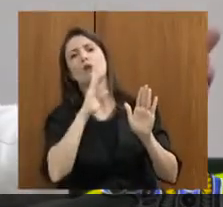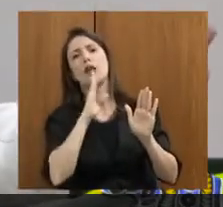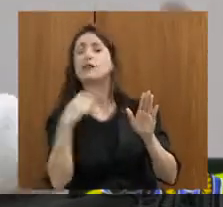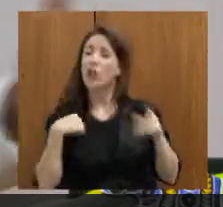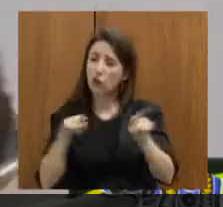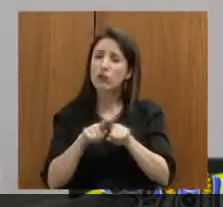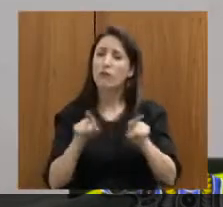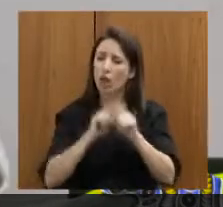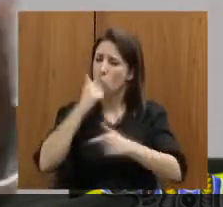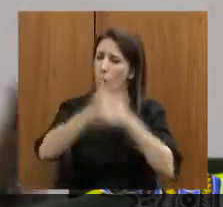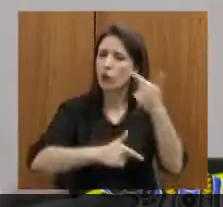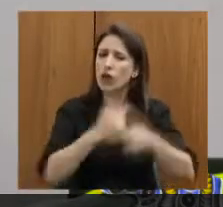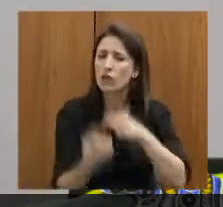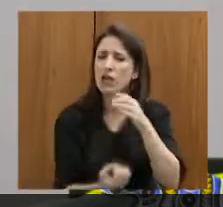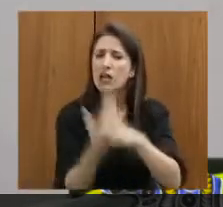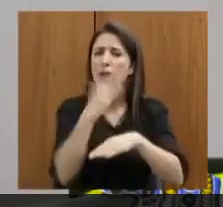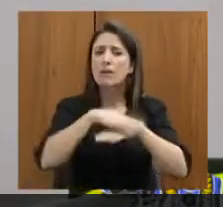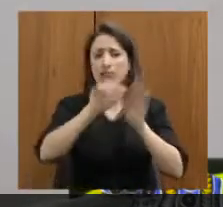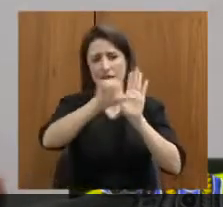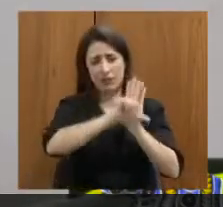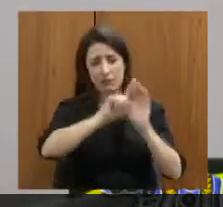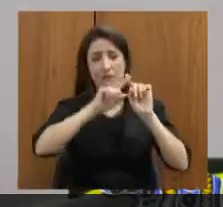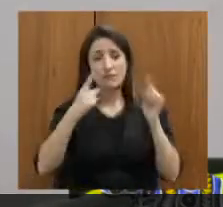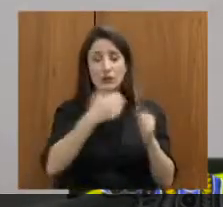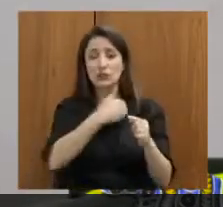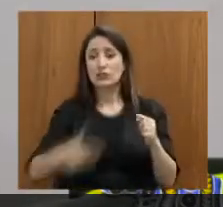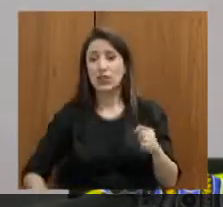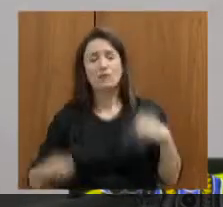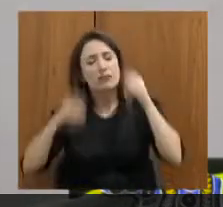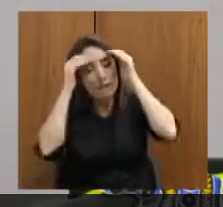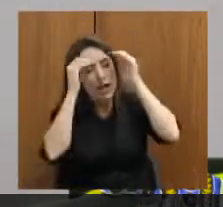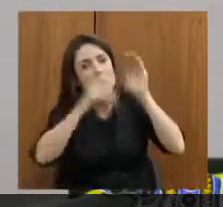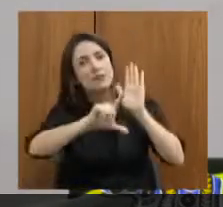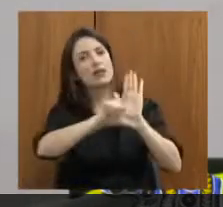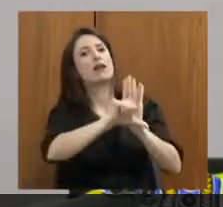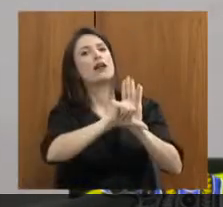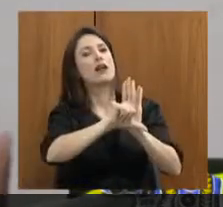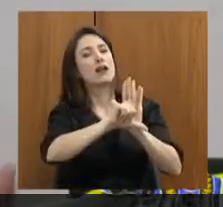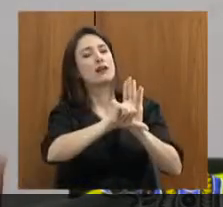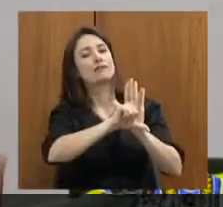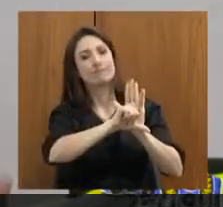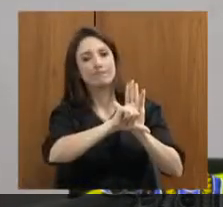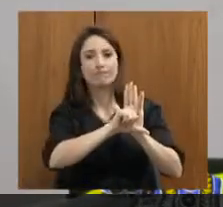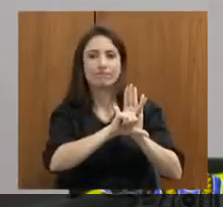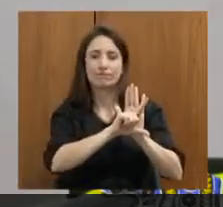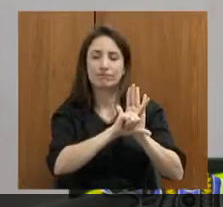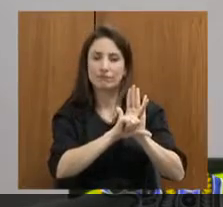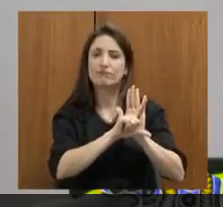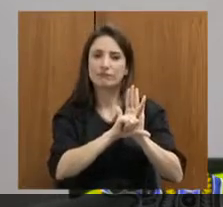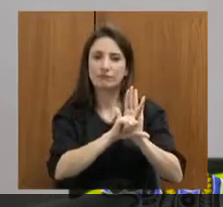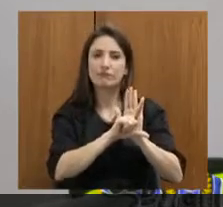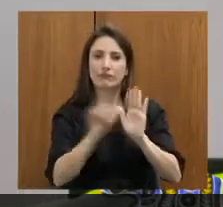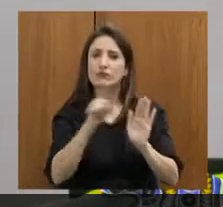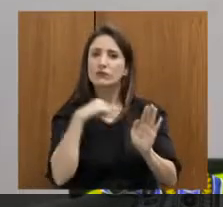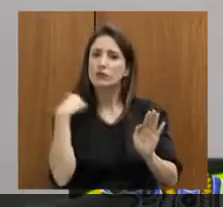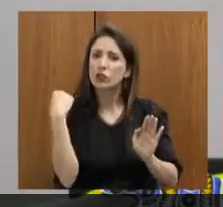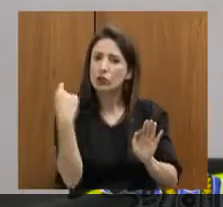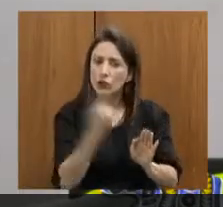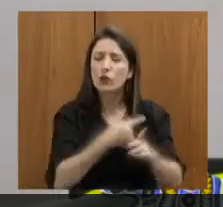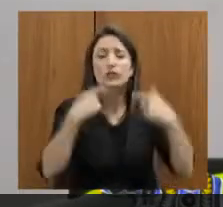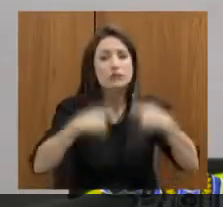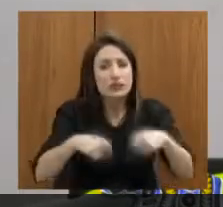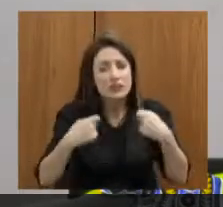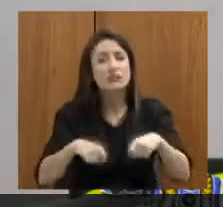Estado tem que executar o que tá na lei e a gente conta muito Dr